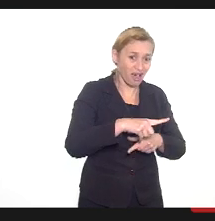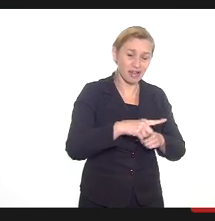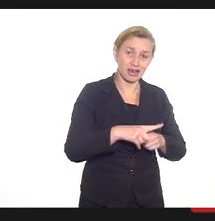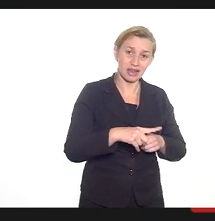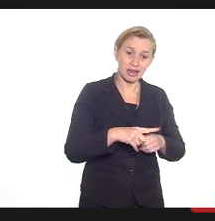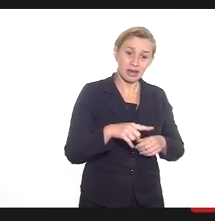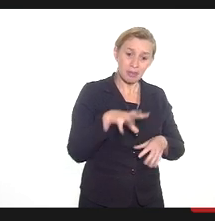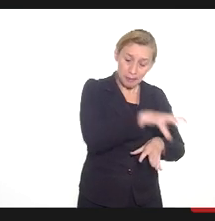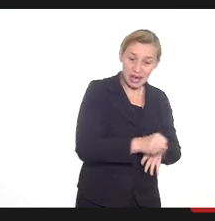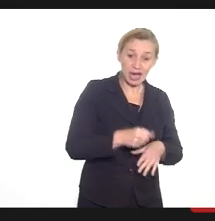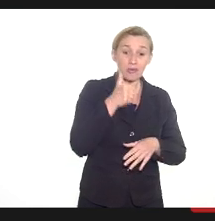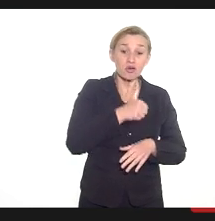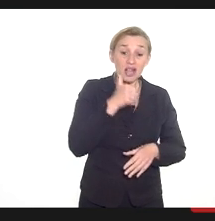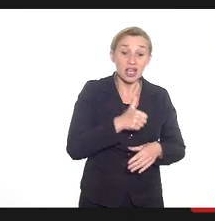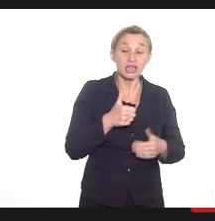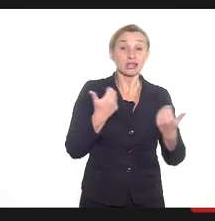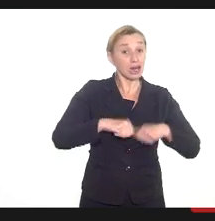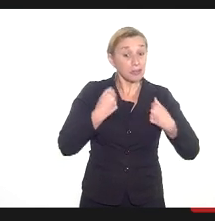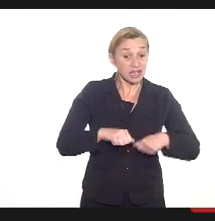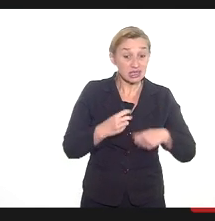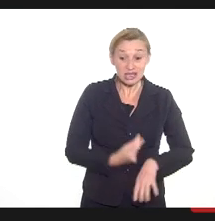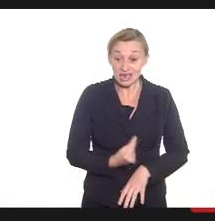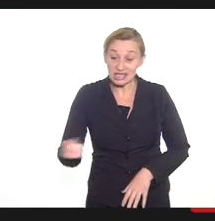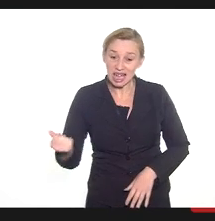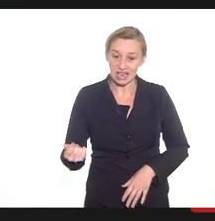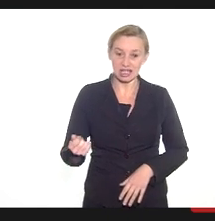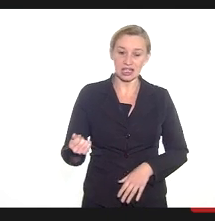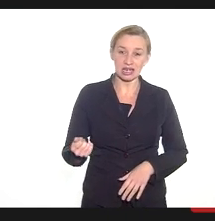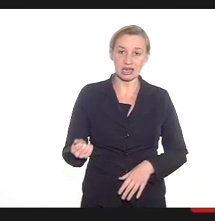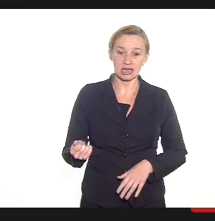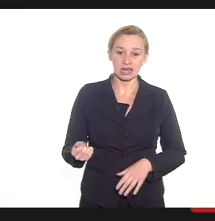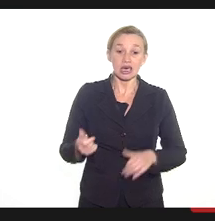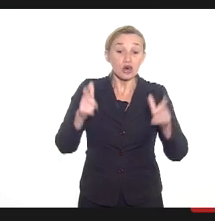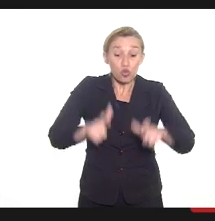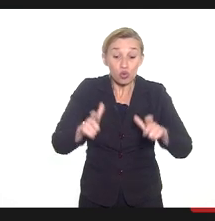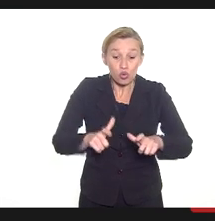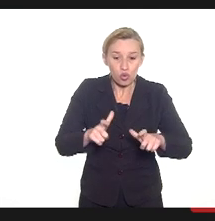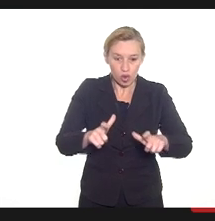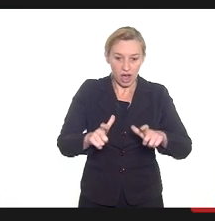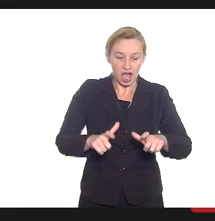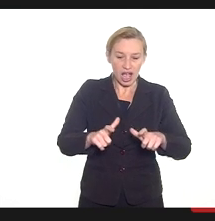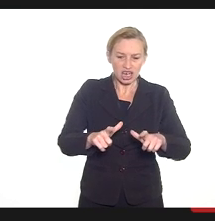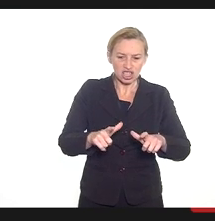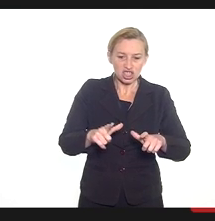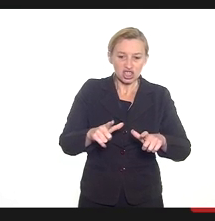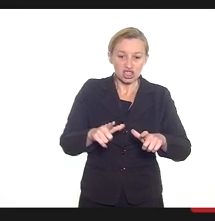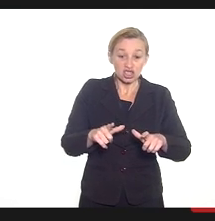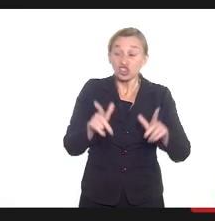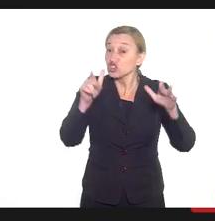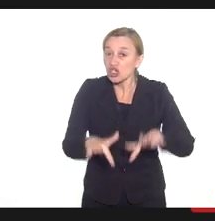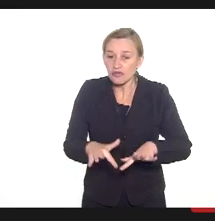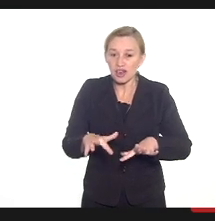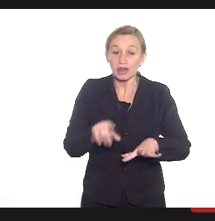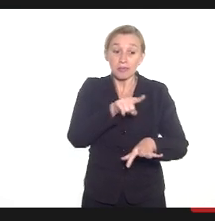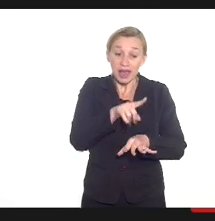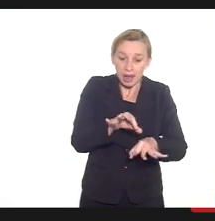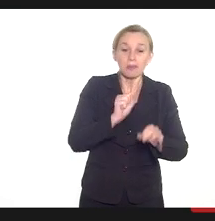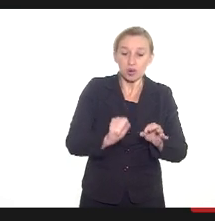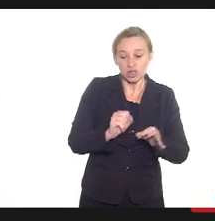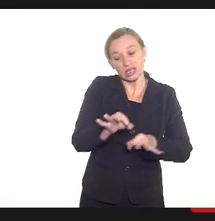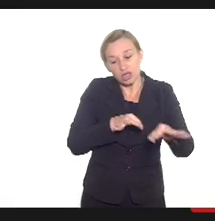Então, ela precisa, imediatamente, saiu do registro da delegacia, precisa ir para um lugar imediatamente, até para ela poder se